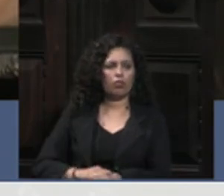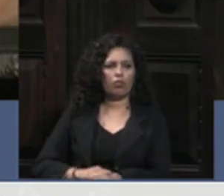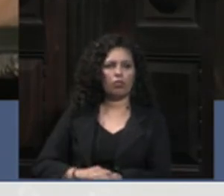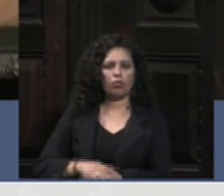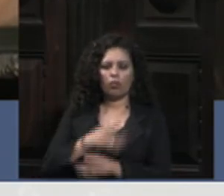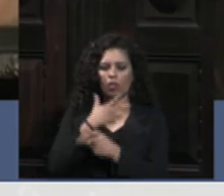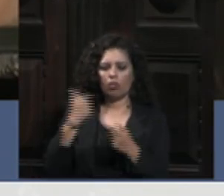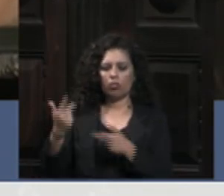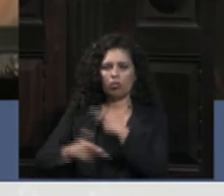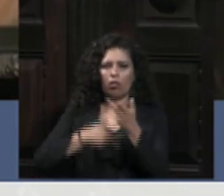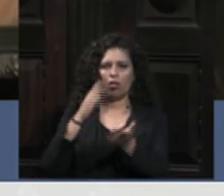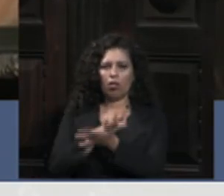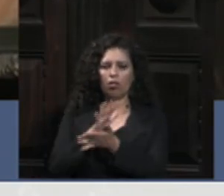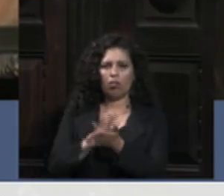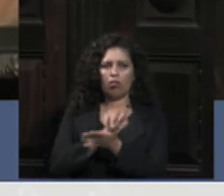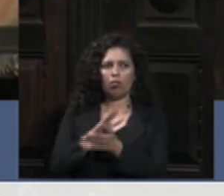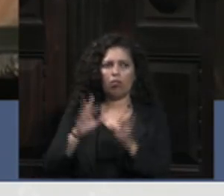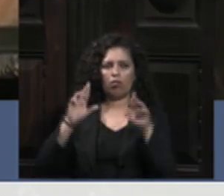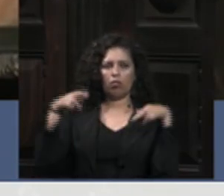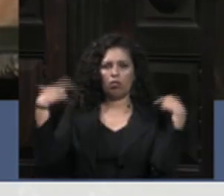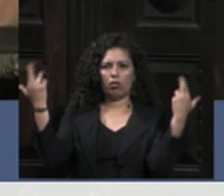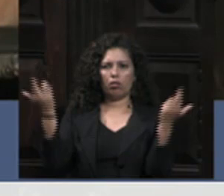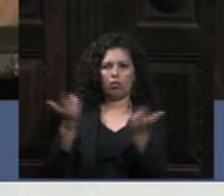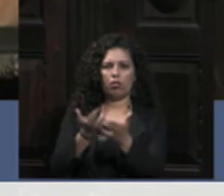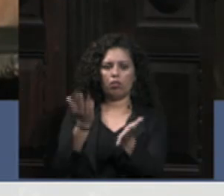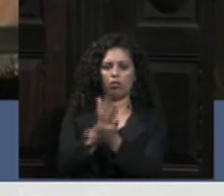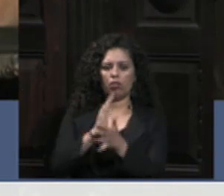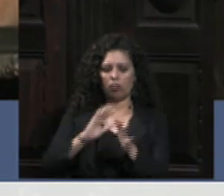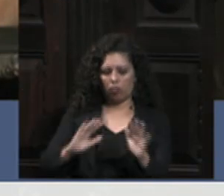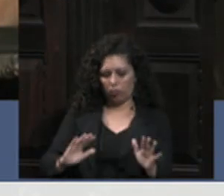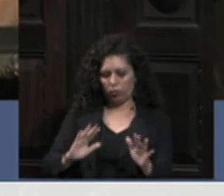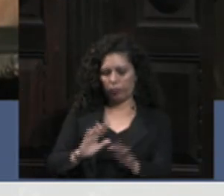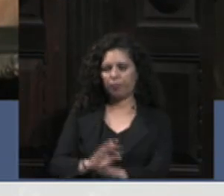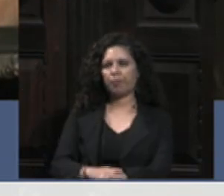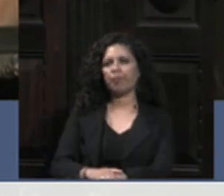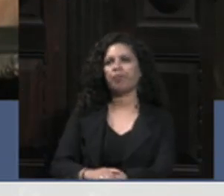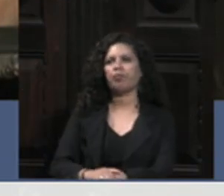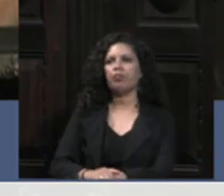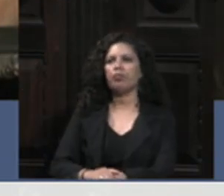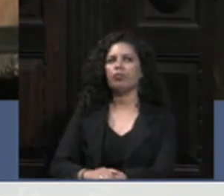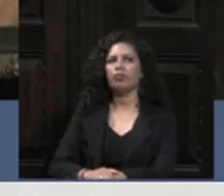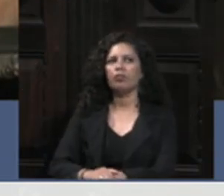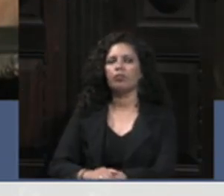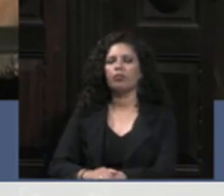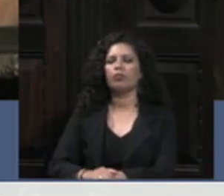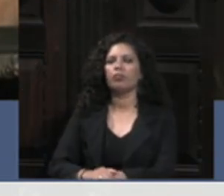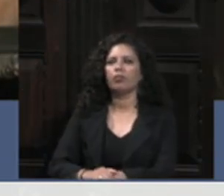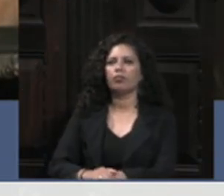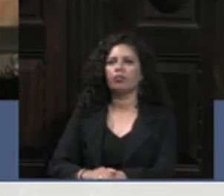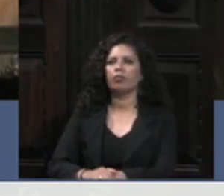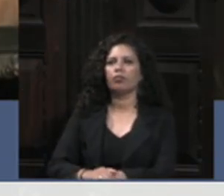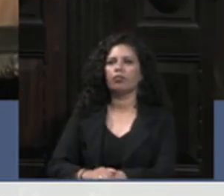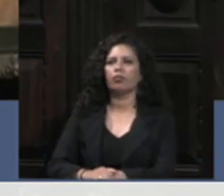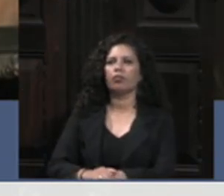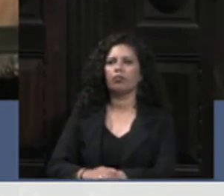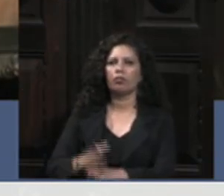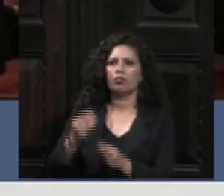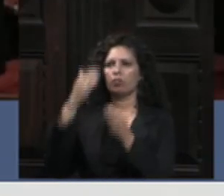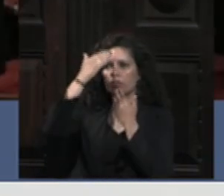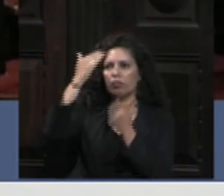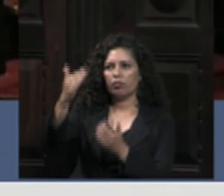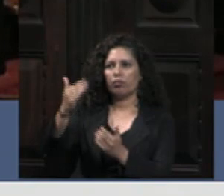Não havendo mais nada a declarar, encerramos a sessão. Muito obrigado a todos.